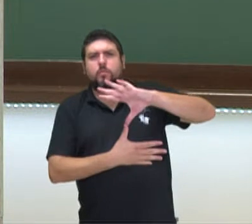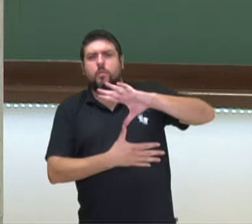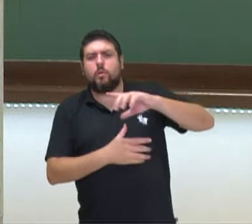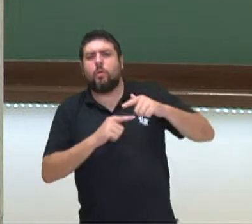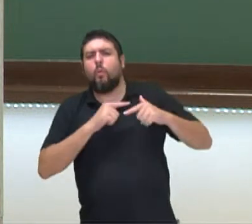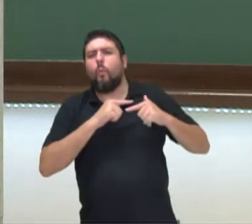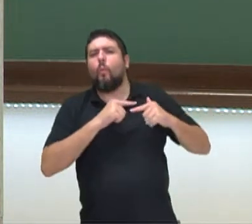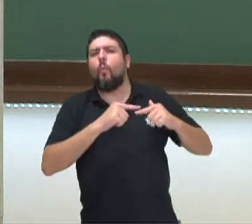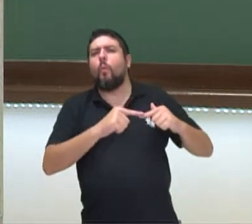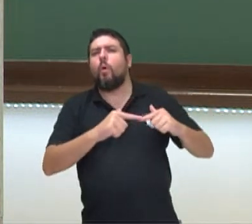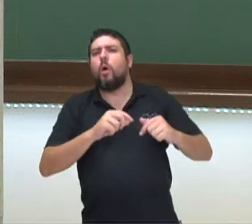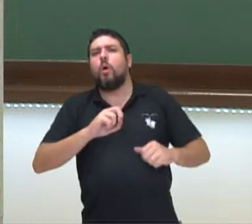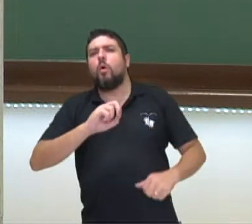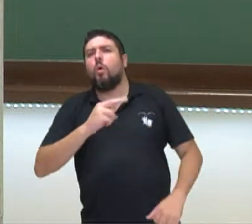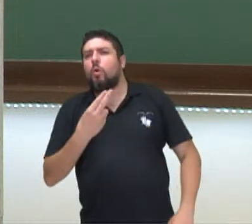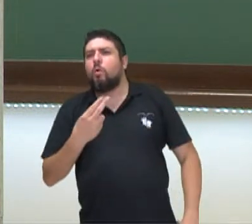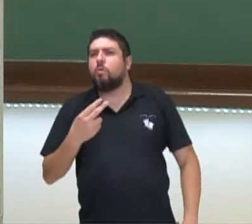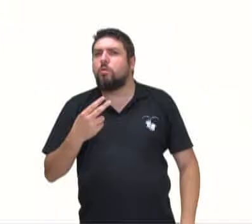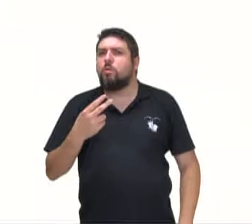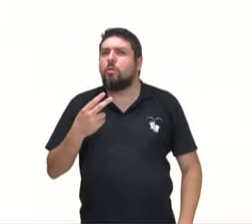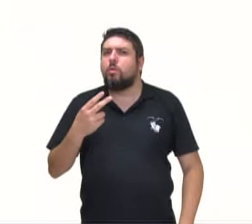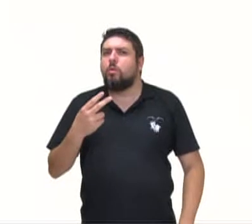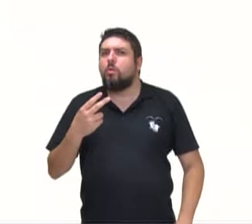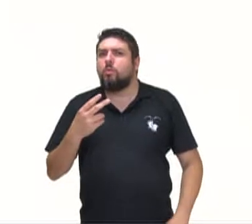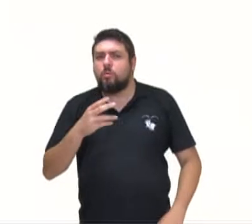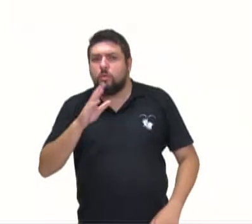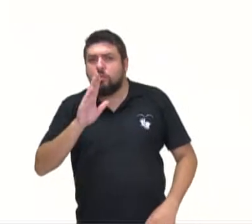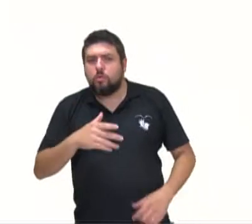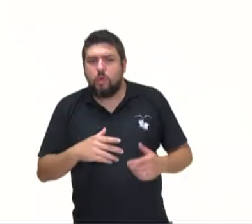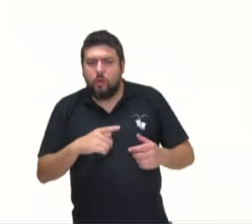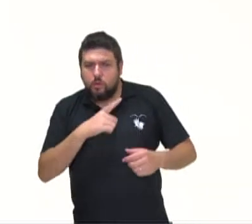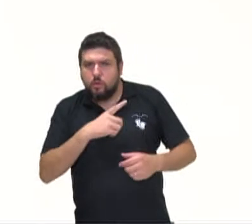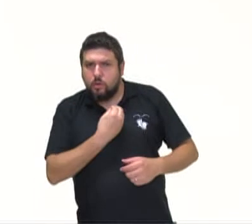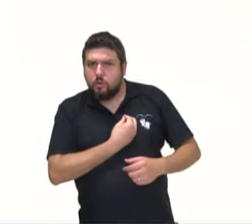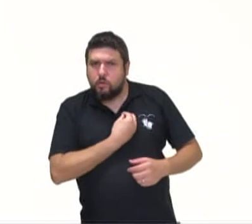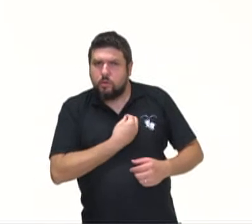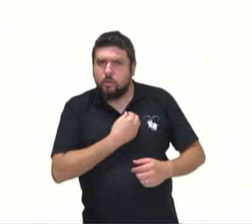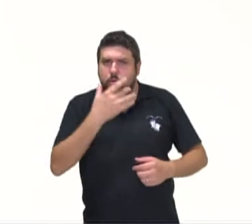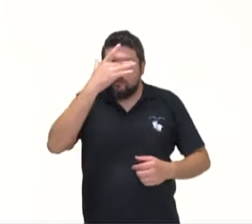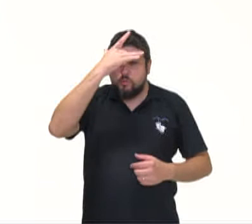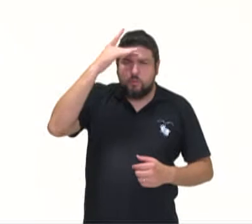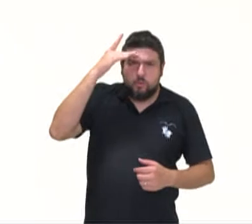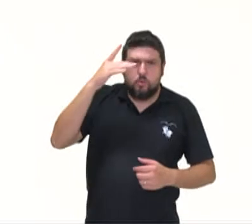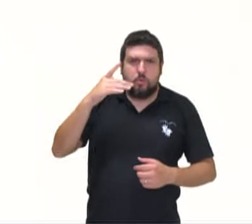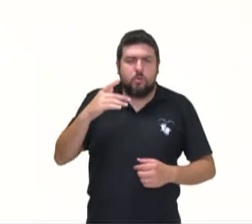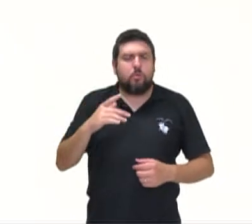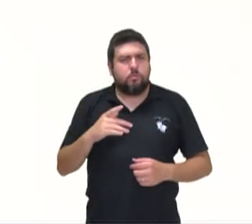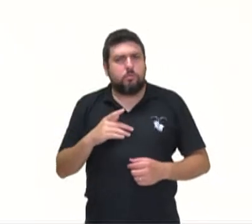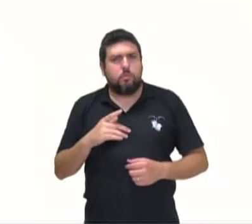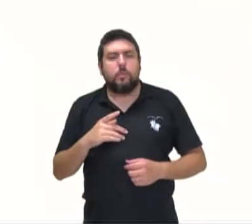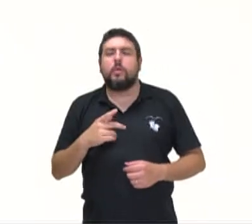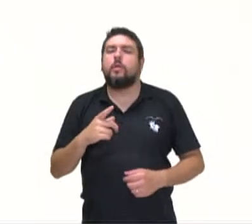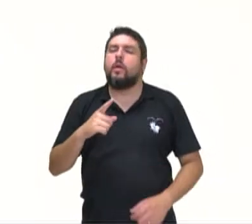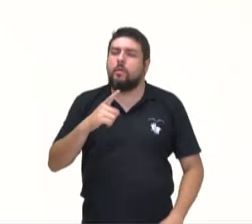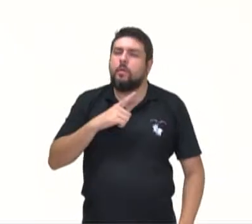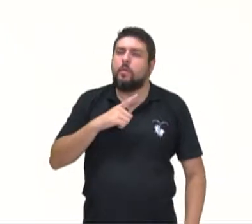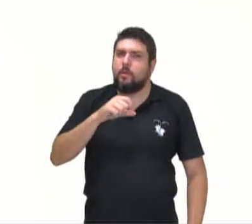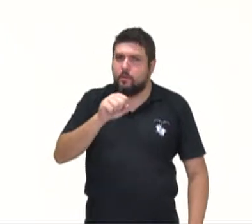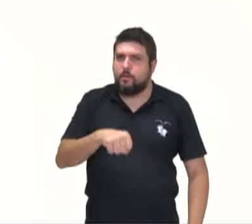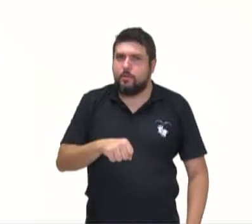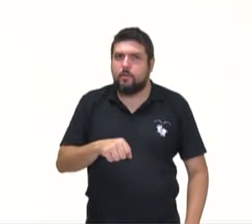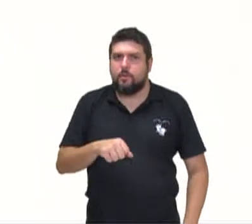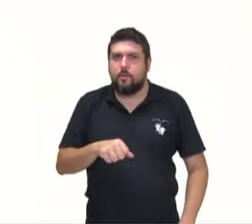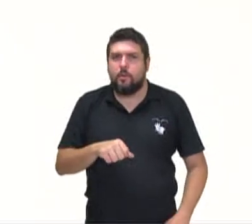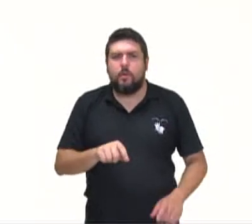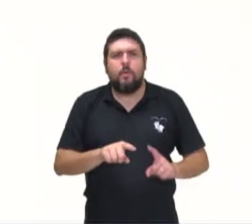América, Como que é essa questão? Se a sua resposta for sim, que a América ela era habitada, quais os principais povos